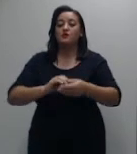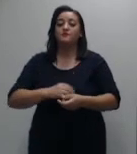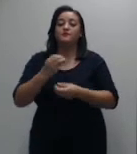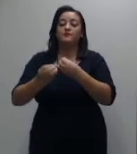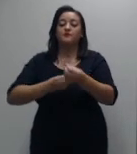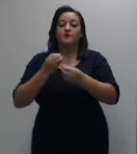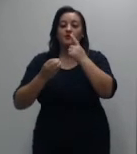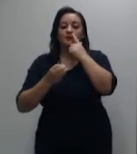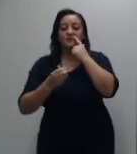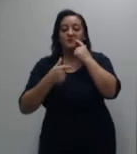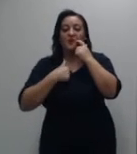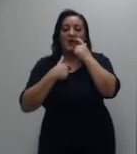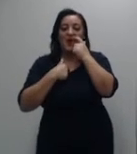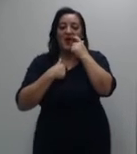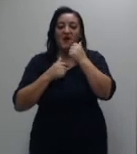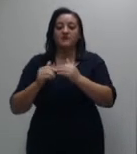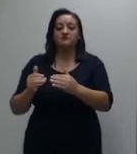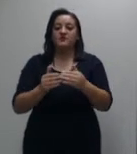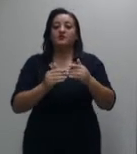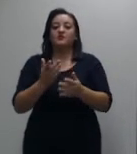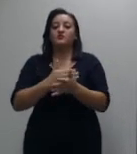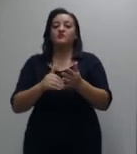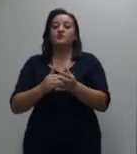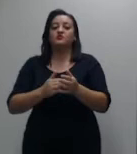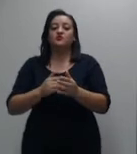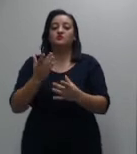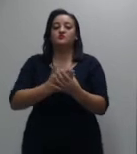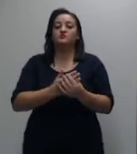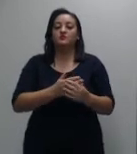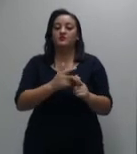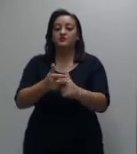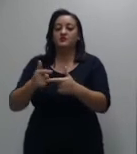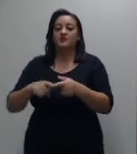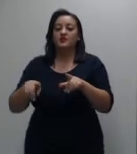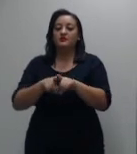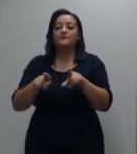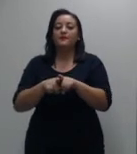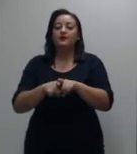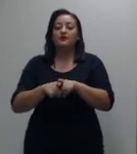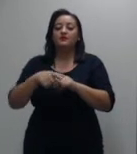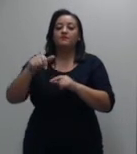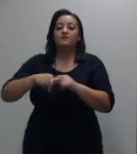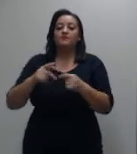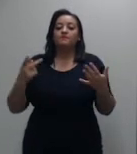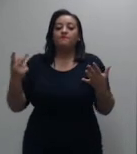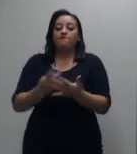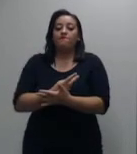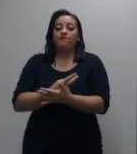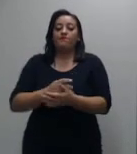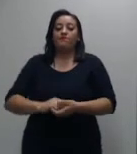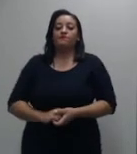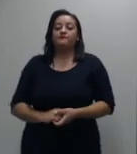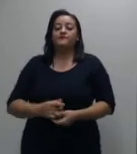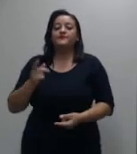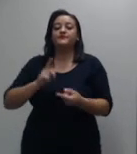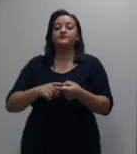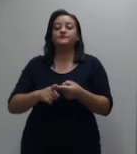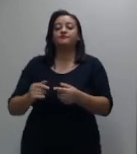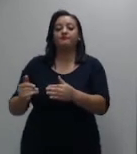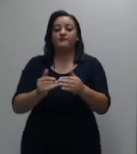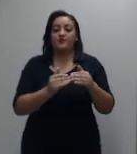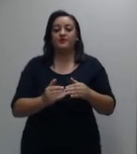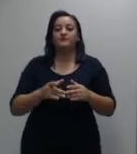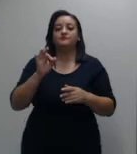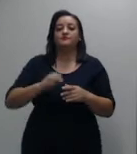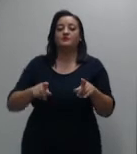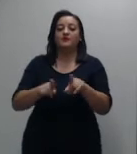estou familiarizado com todos os atos processuais até locutores que acontecer e por que os termos exatos